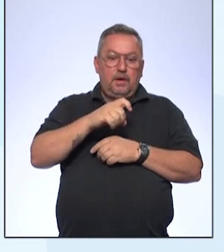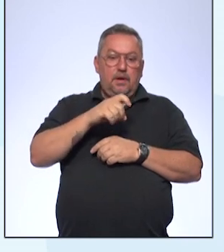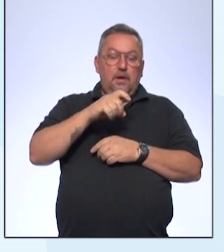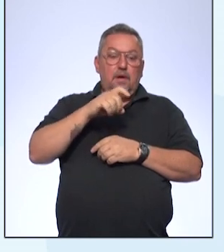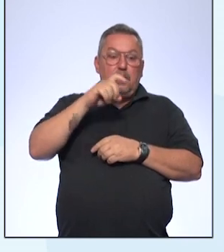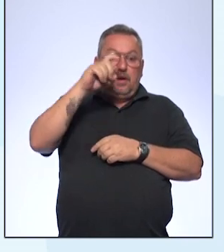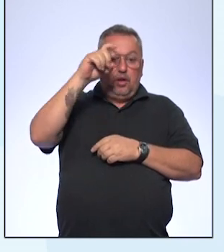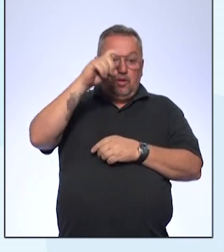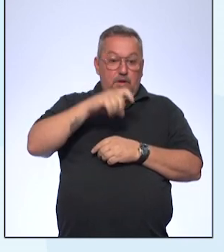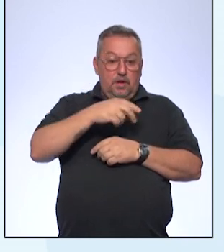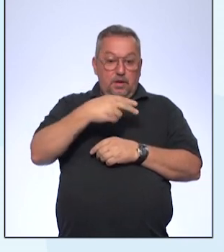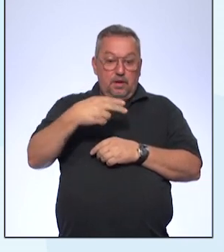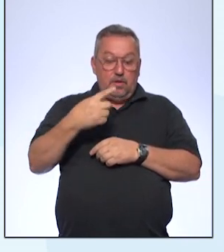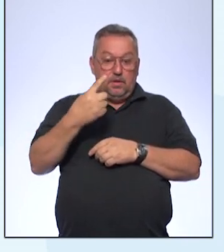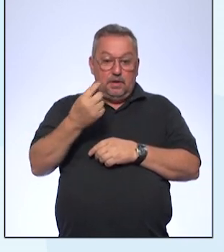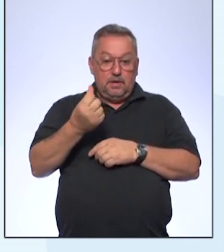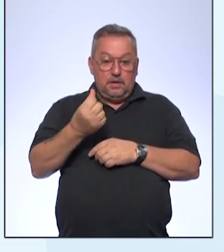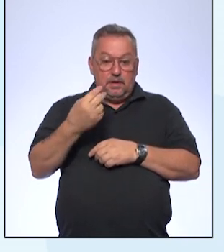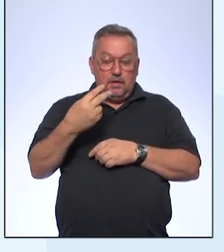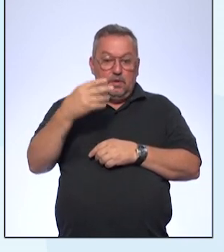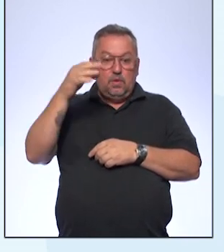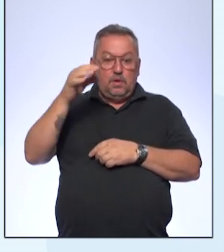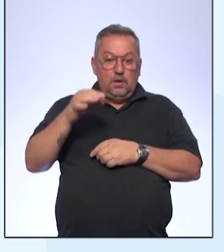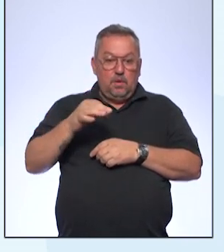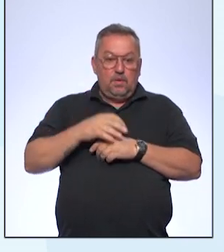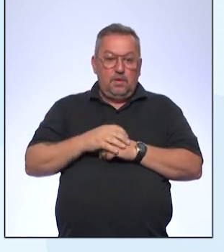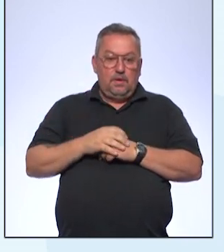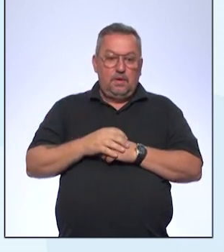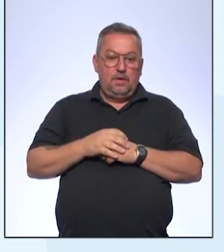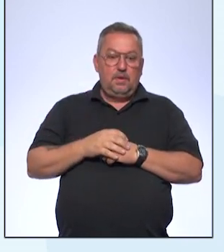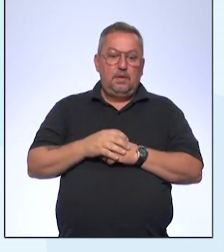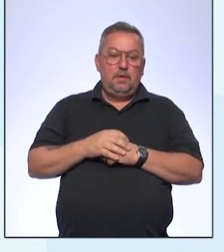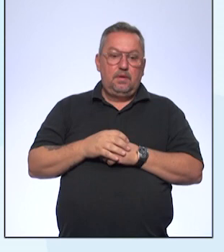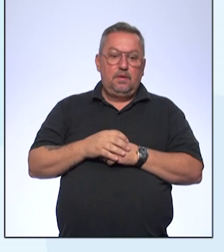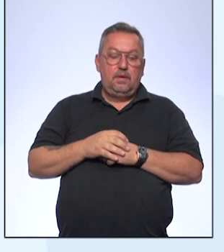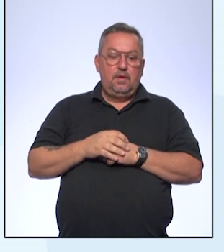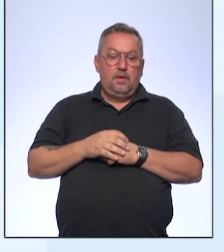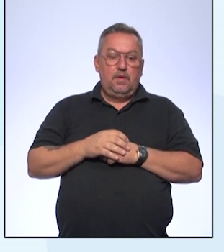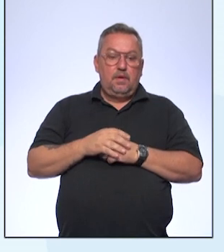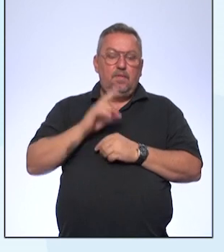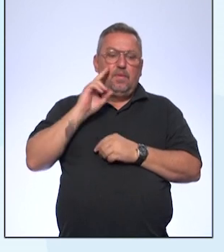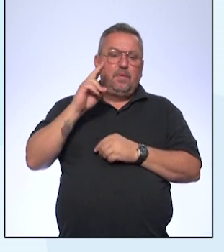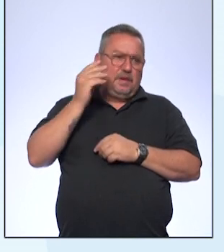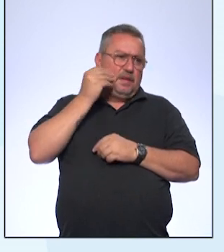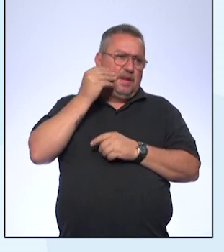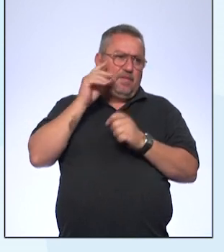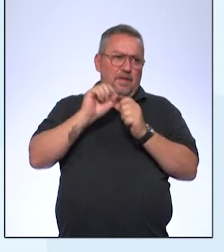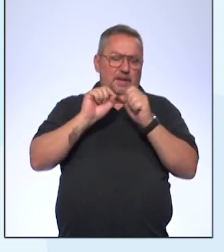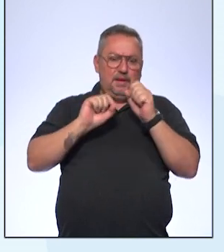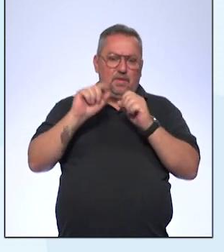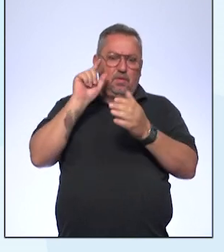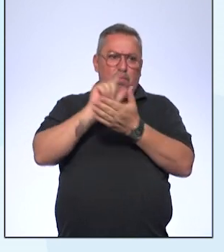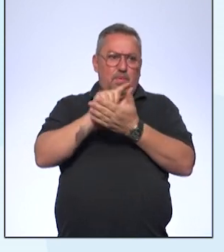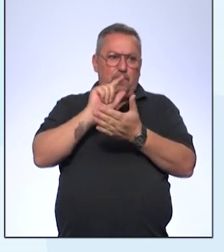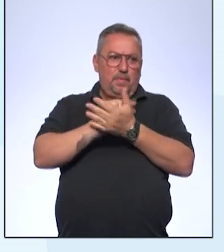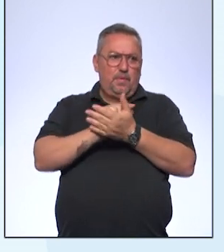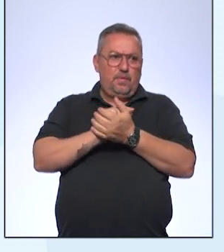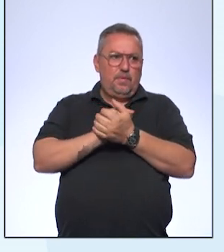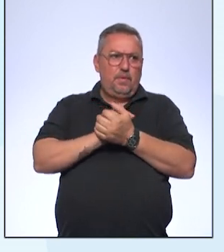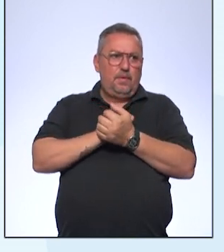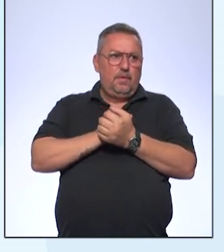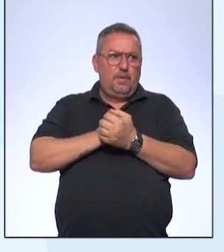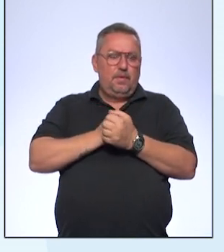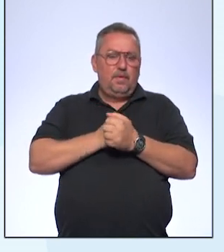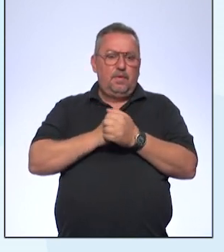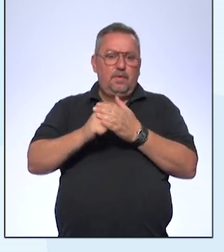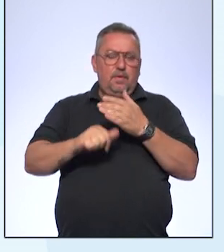os 45% dos meninos, eu sei que é 162. Vamos tentar fazer isso no papel, que eu acho que no papel